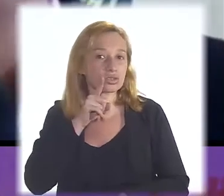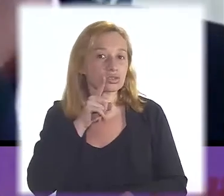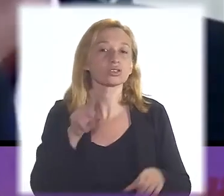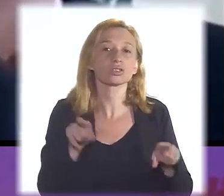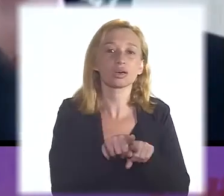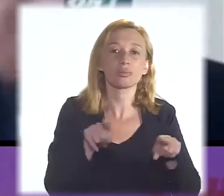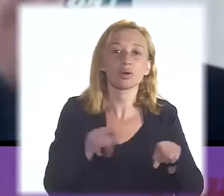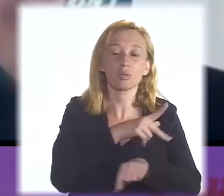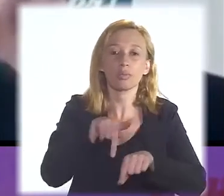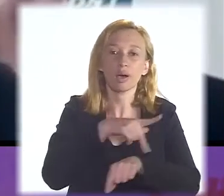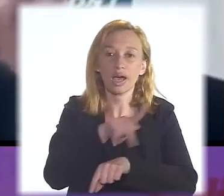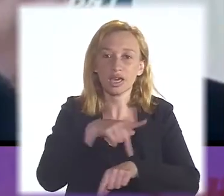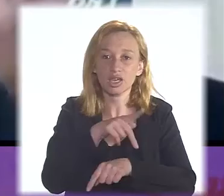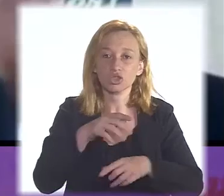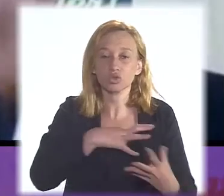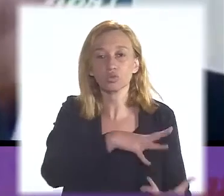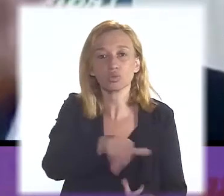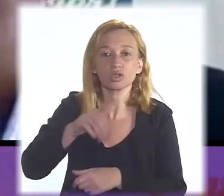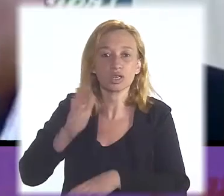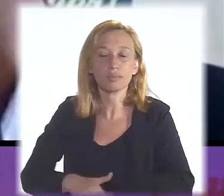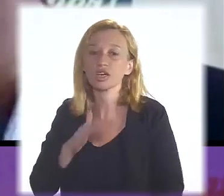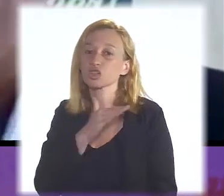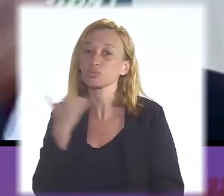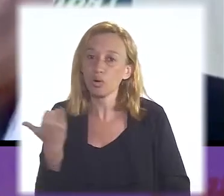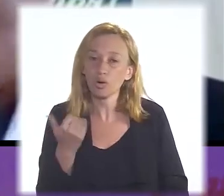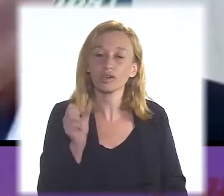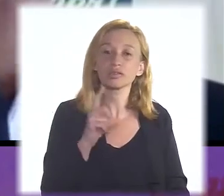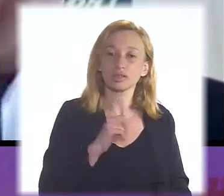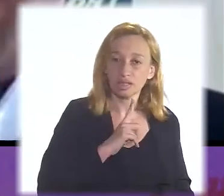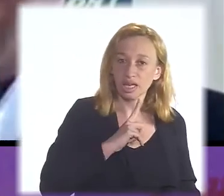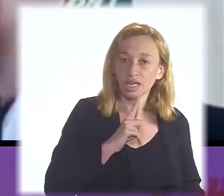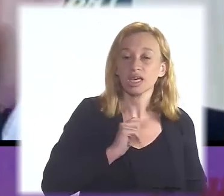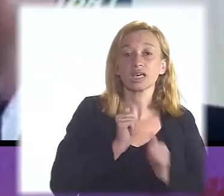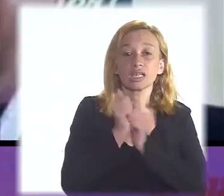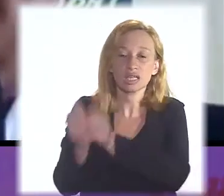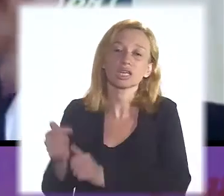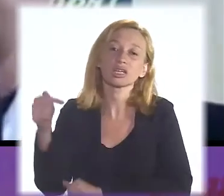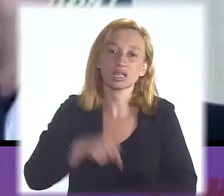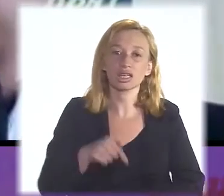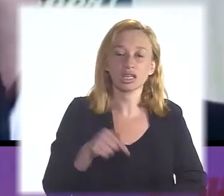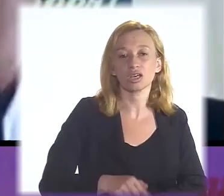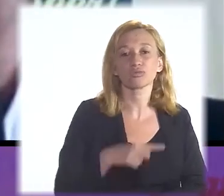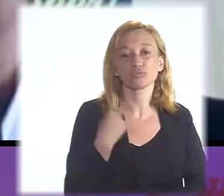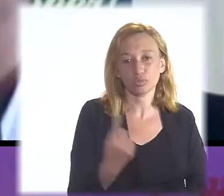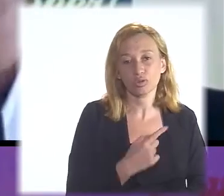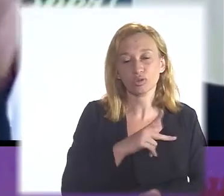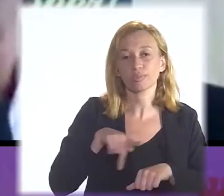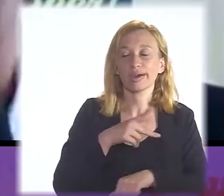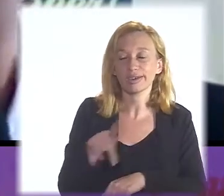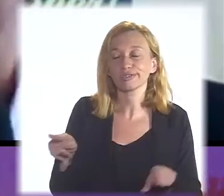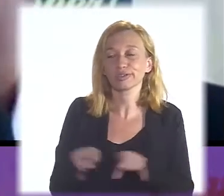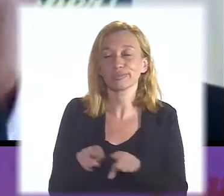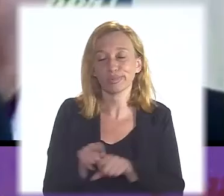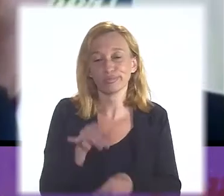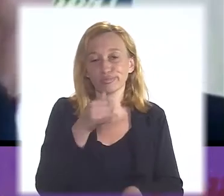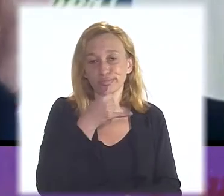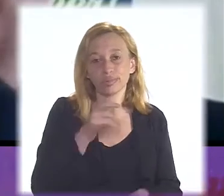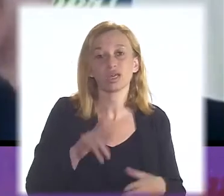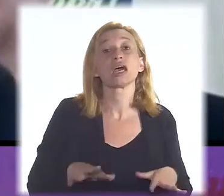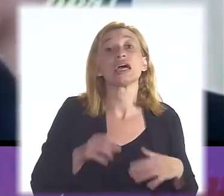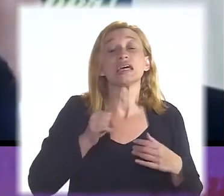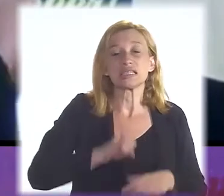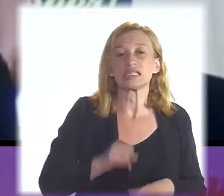Unidos sendo o país do mundo que mais mortos, mais infectados tem, seguido aqui do nosso país, infelizmente,